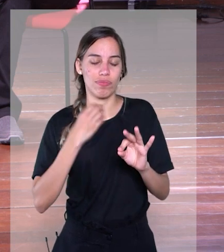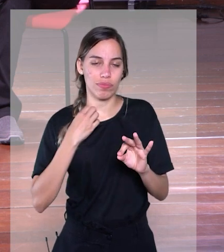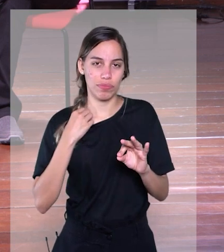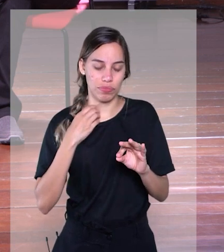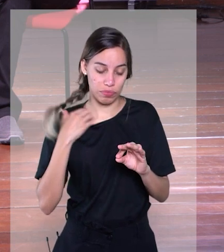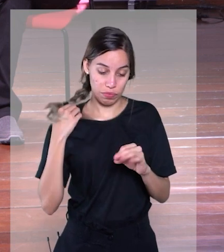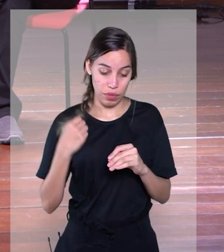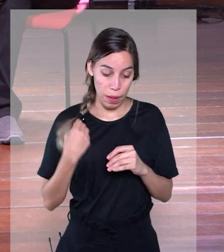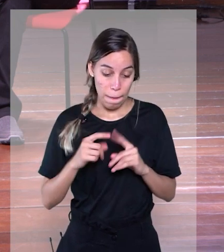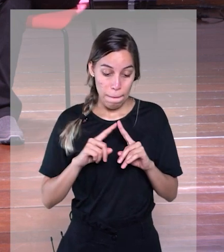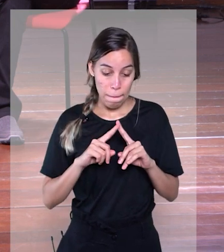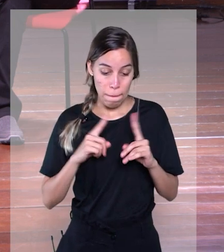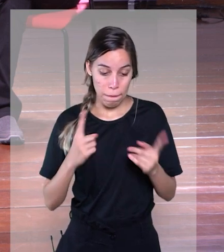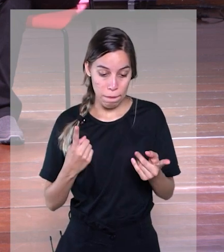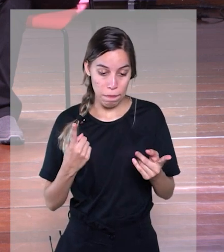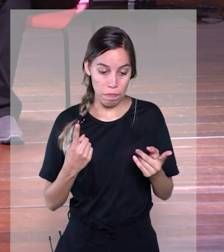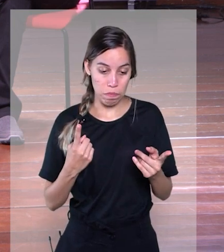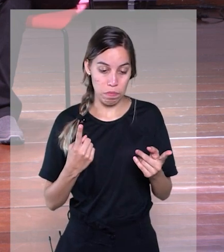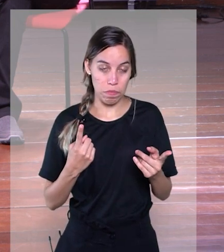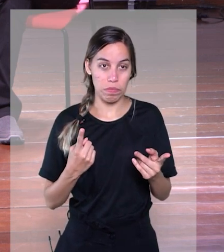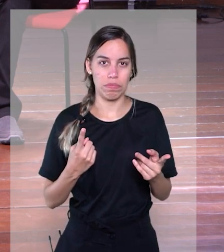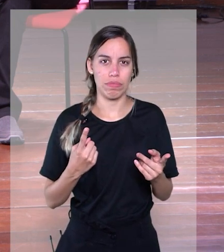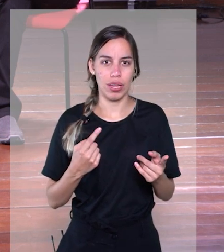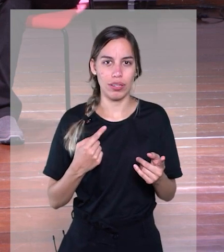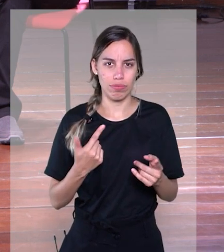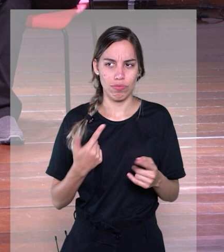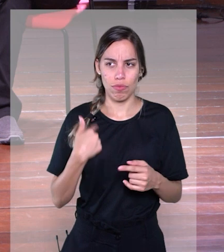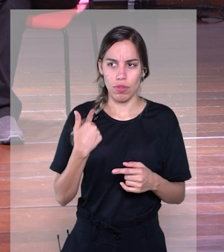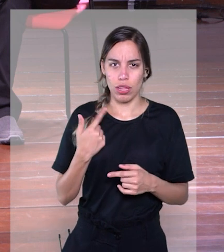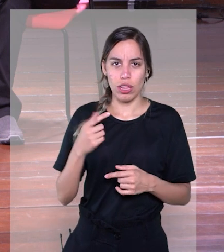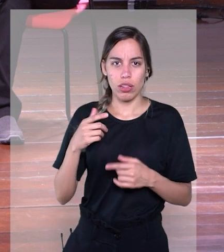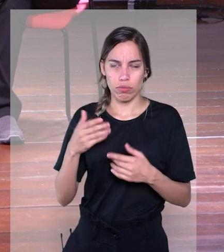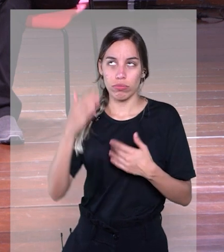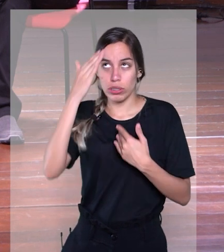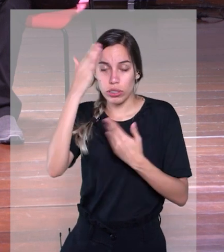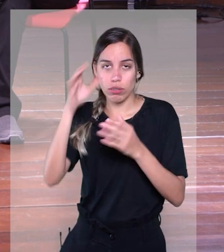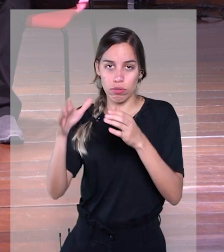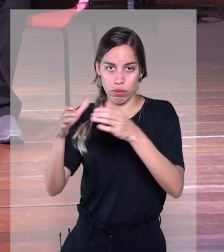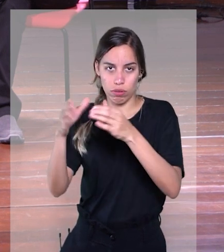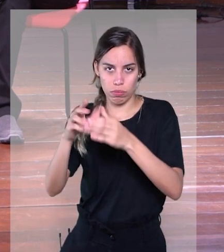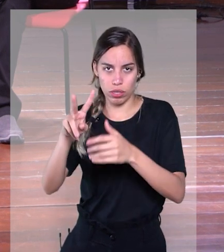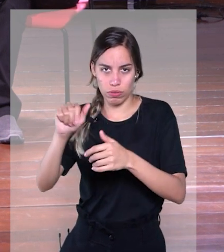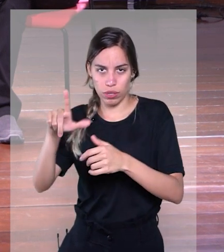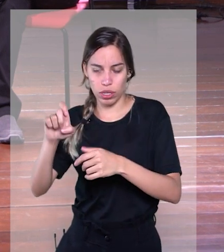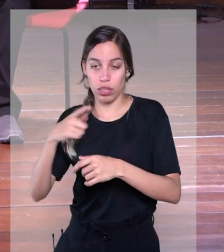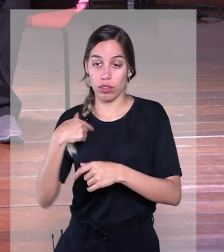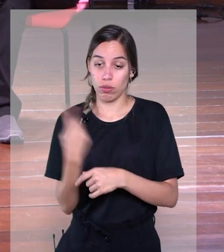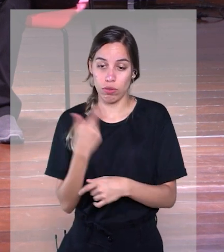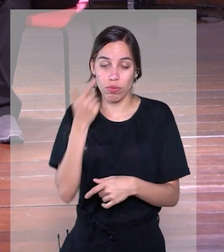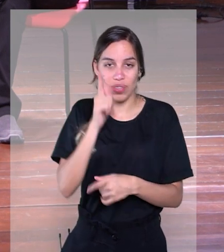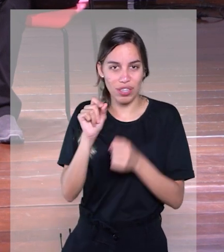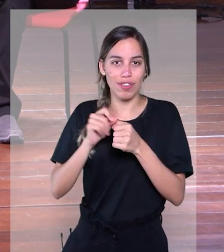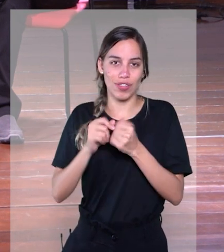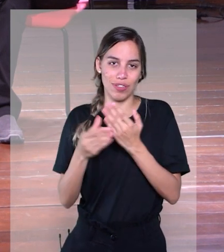né? Mas graças ao Instituto conseguimos fazer exatamente o livro que queríamos fazer, né? Porque a gente até